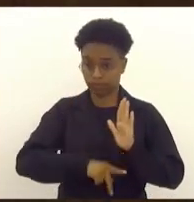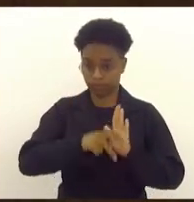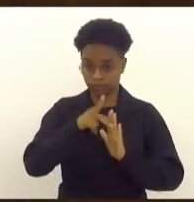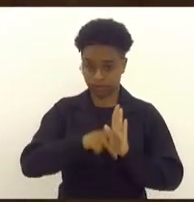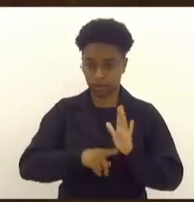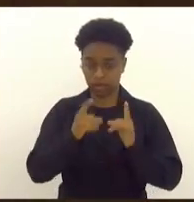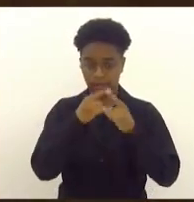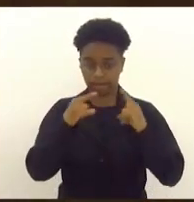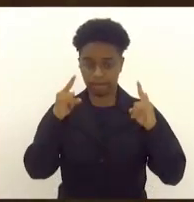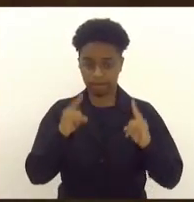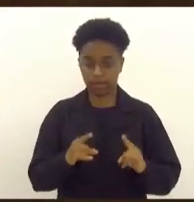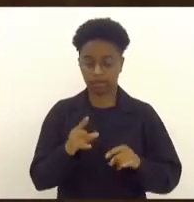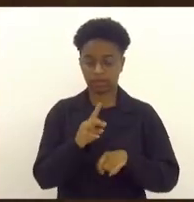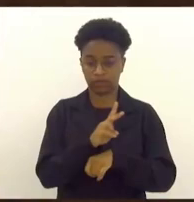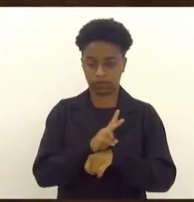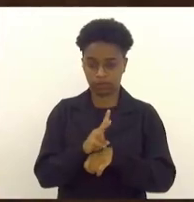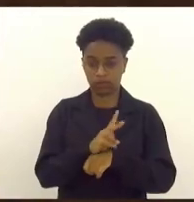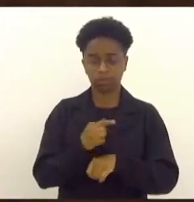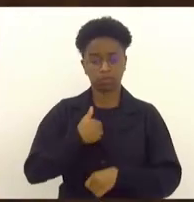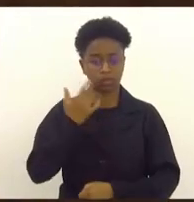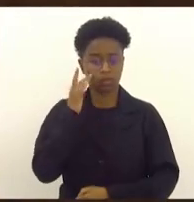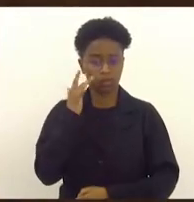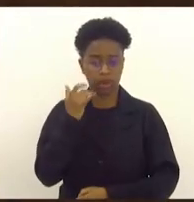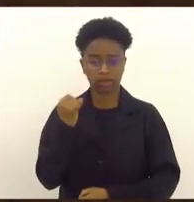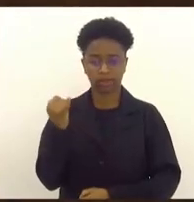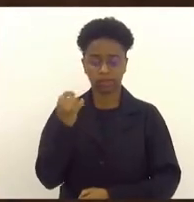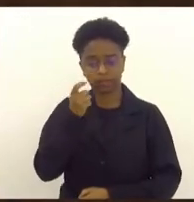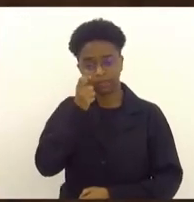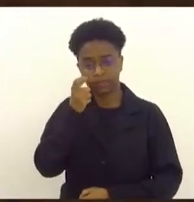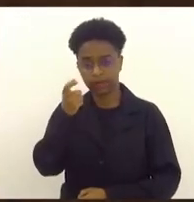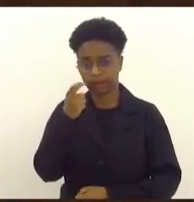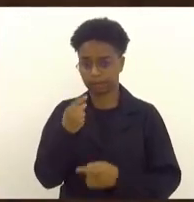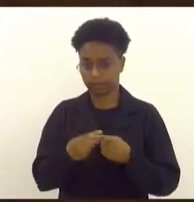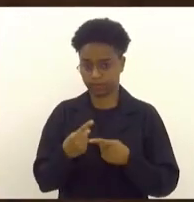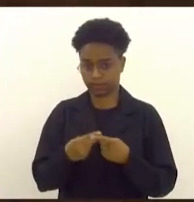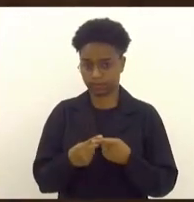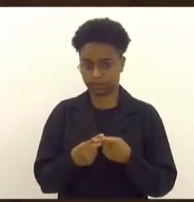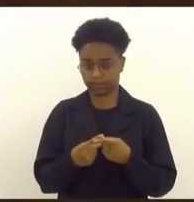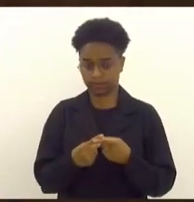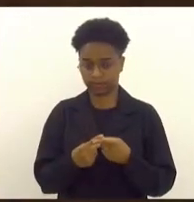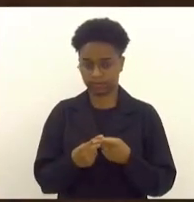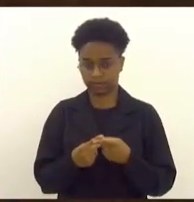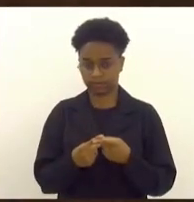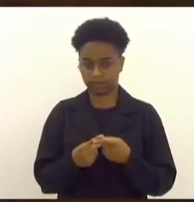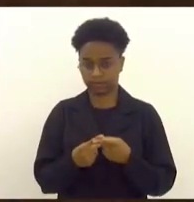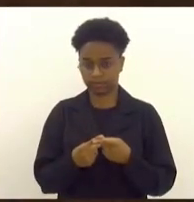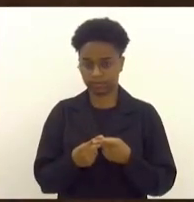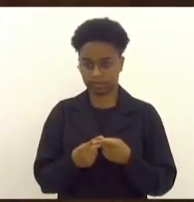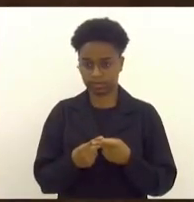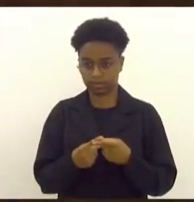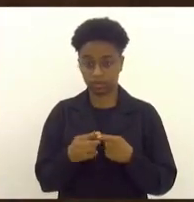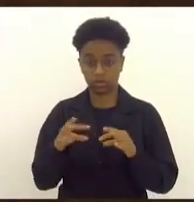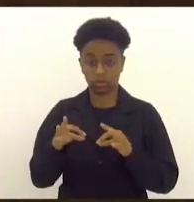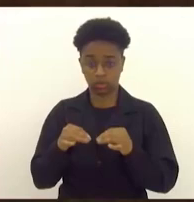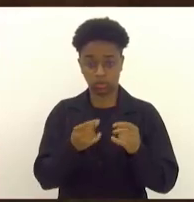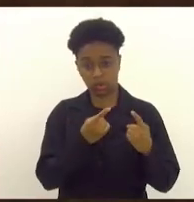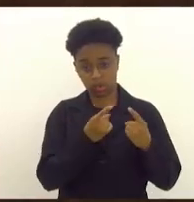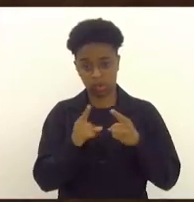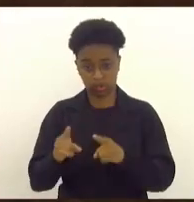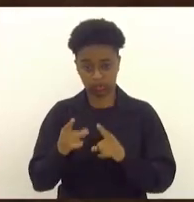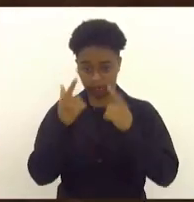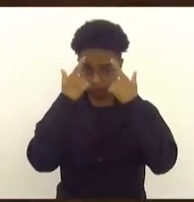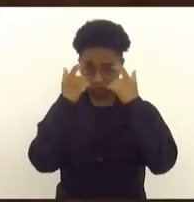tendas Violetas eu achei muito interessante pelo seguinte todo mundo entende contra violência